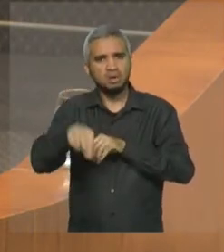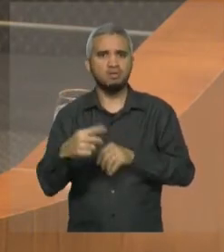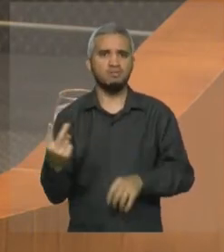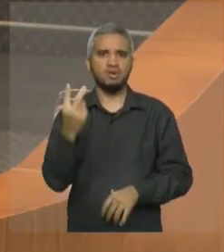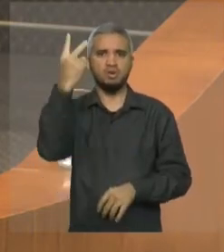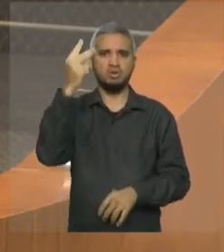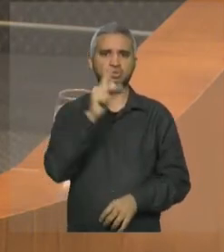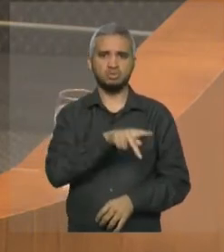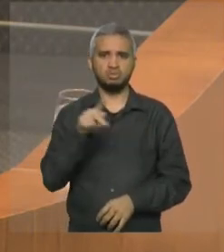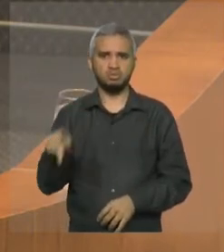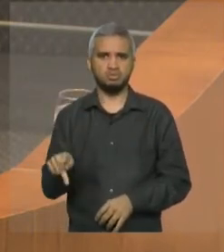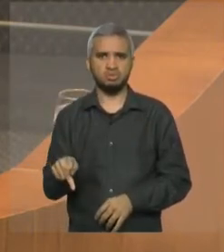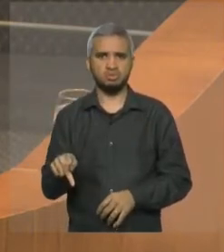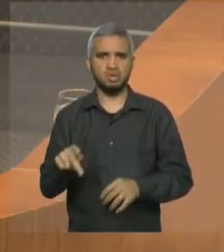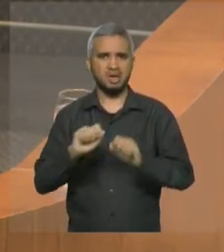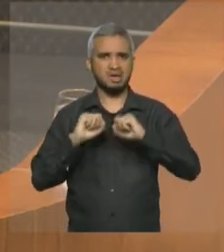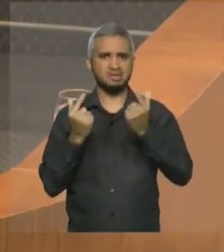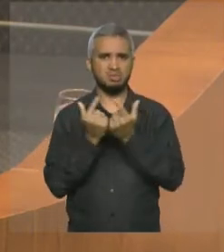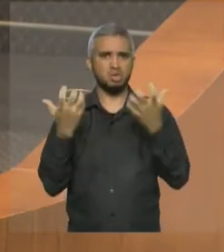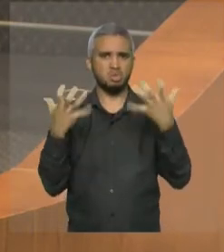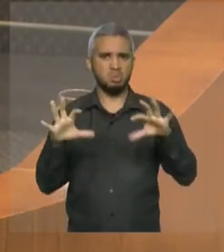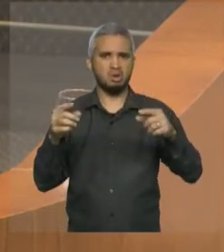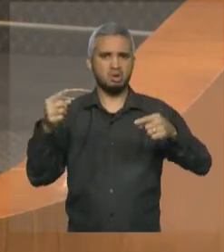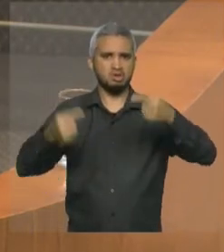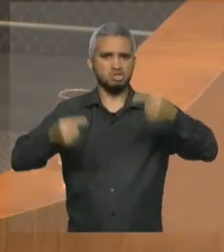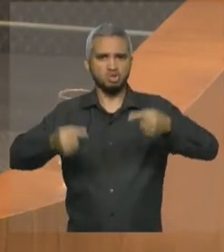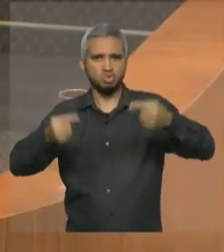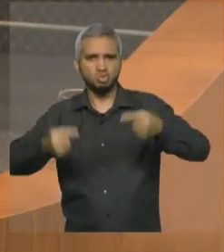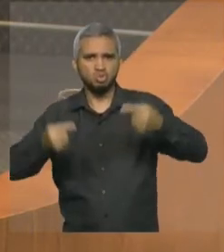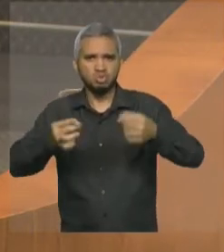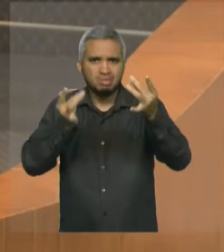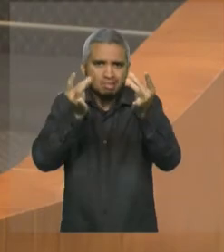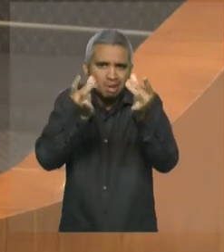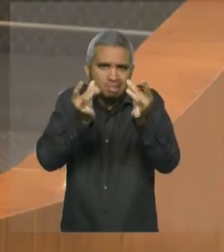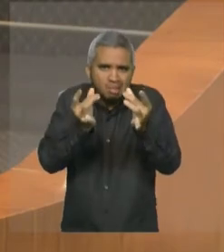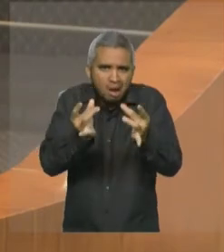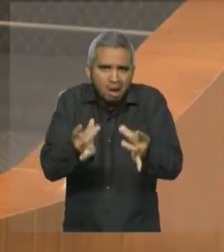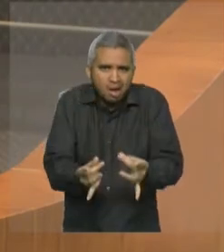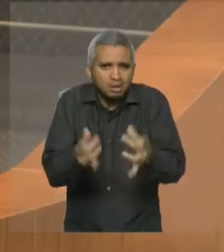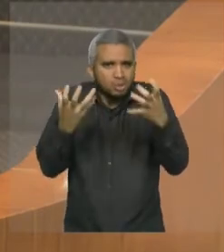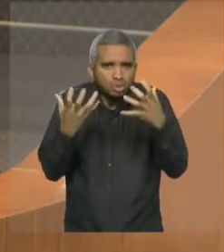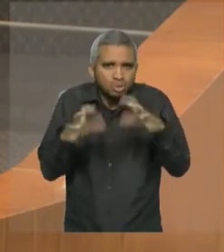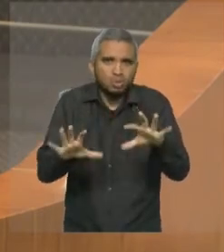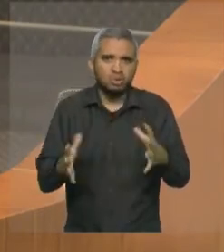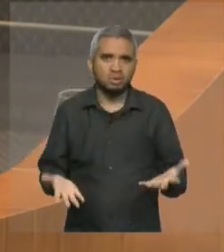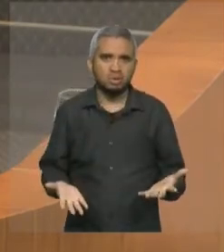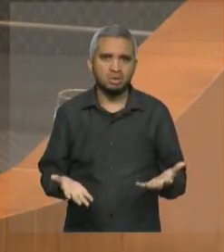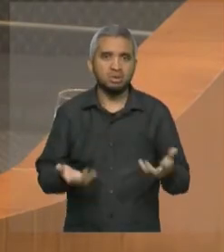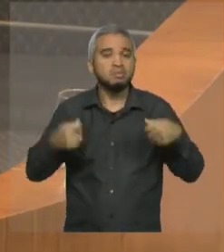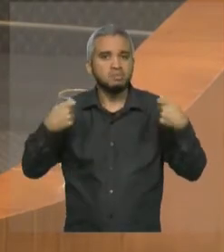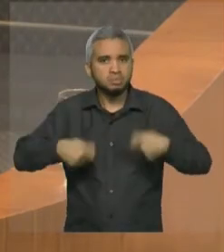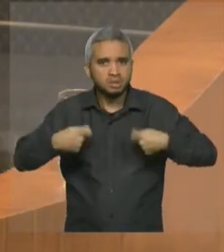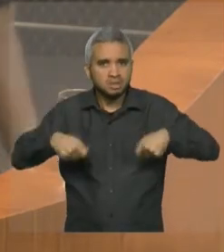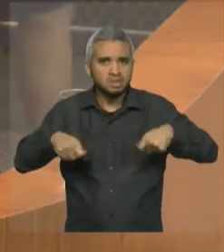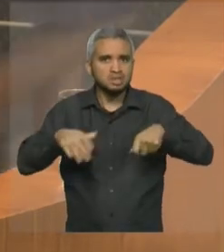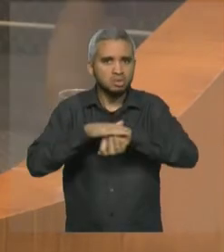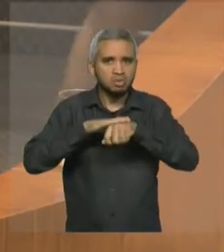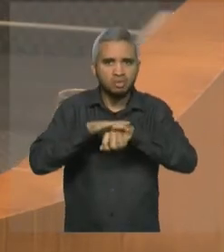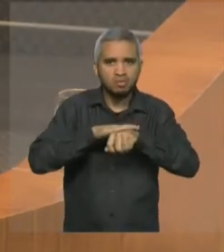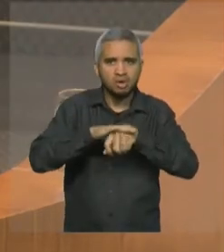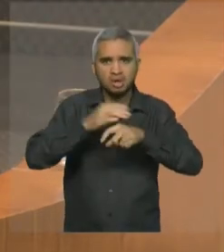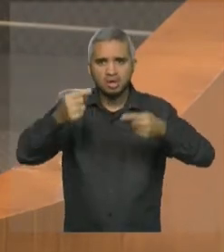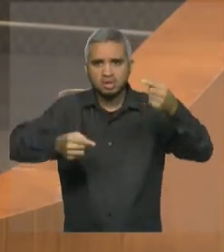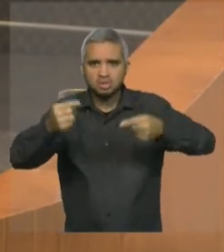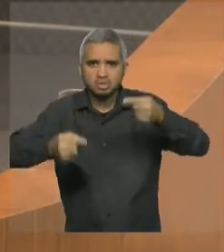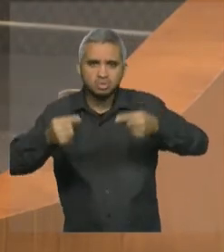Se recusa a uma discussão mais apurada, uma discussão onde a gente possa extrair algo, adicionar algo, concluir algo em